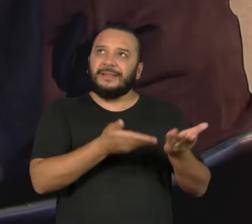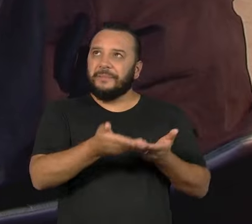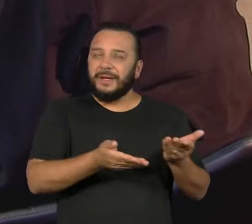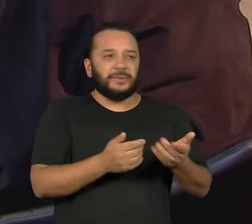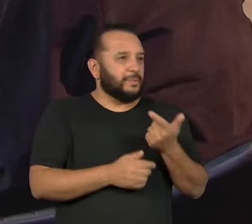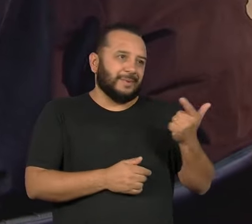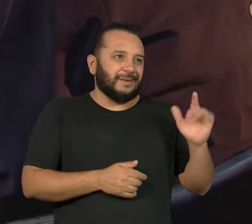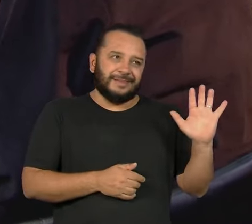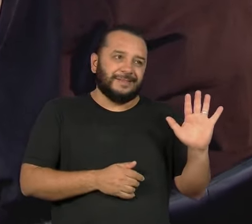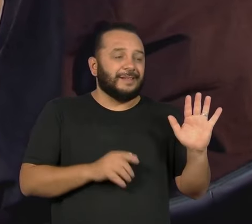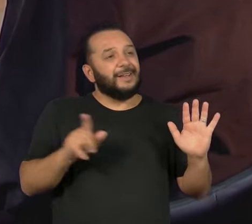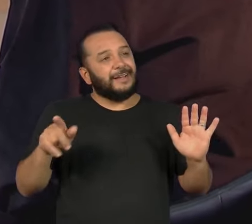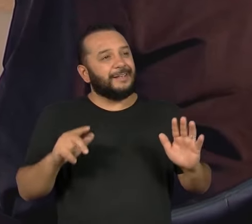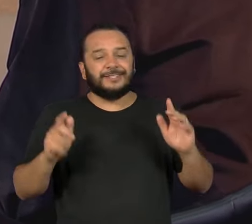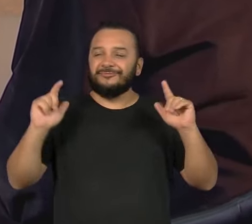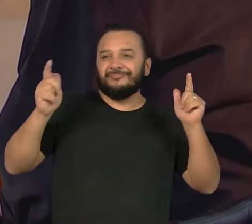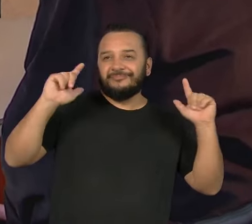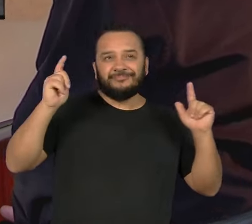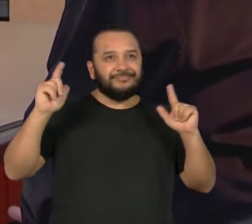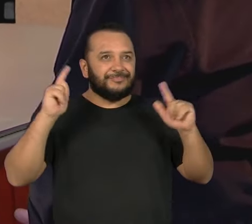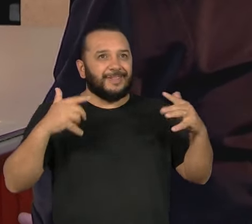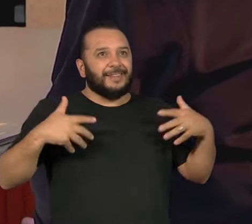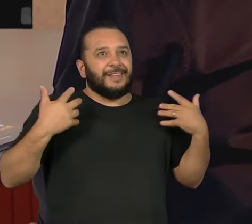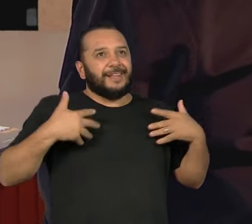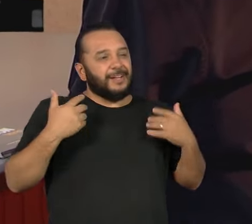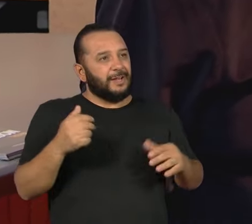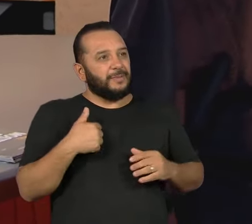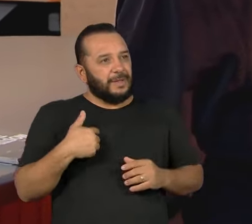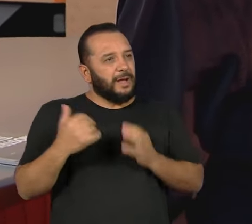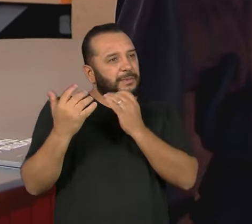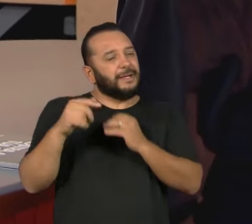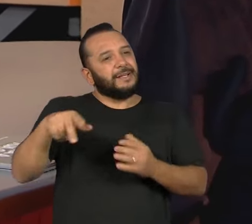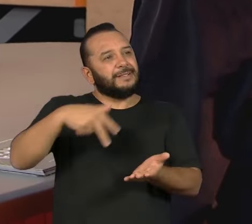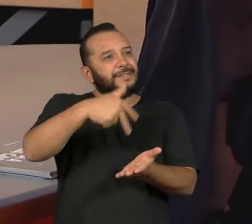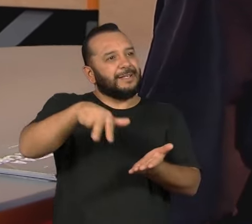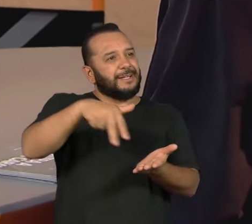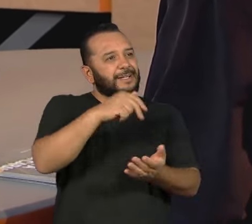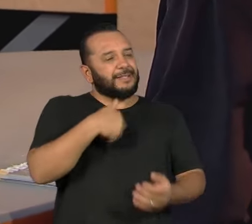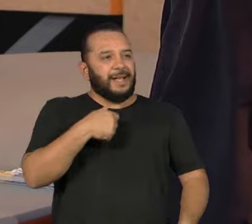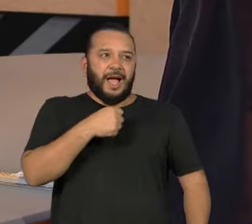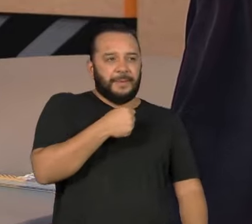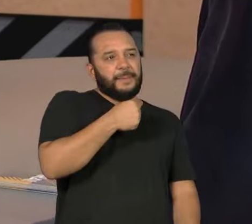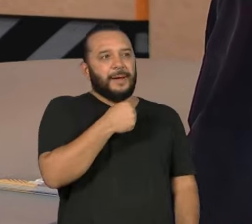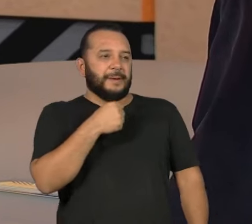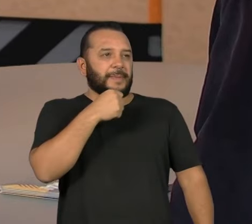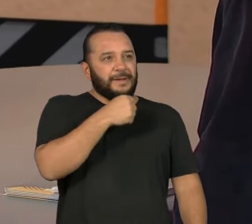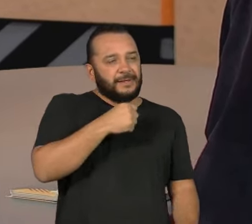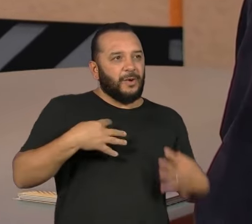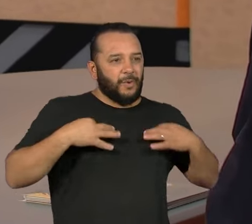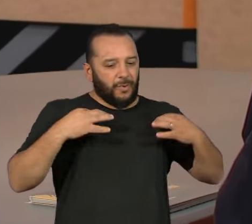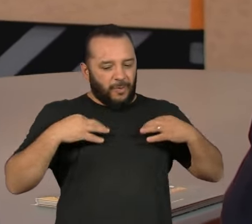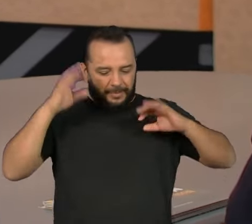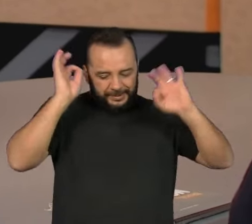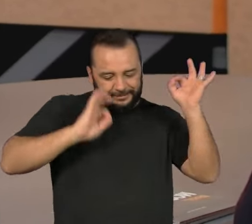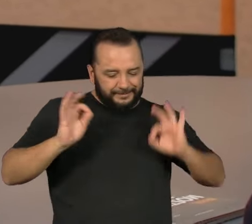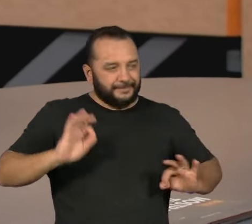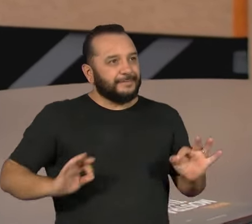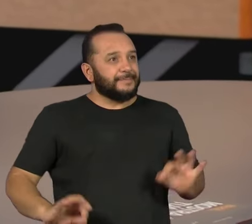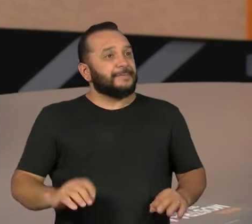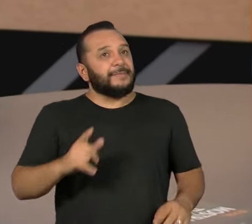intensivo. Eles se divertem. Então eu vou lá, toco, eles dançam, cantam, se vestem, tem